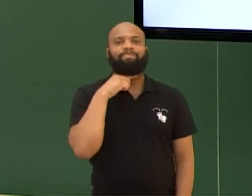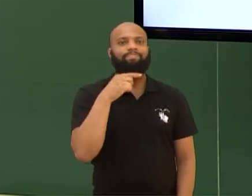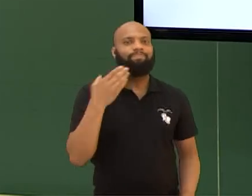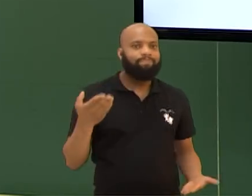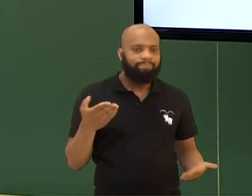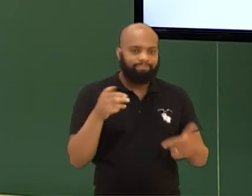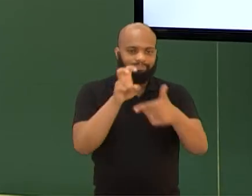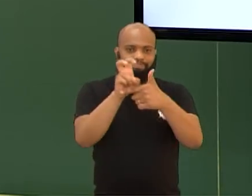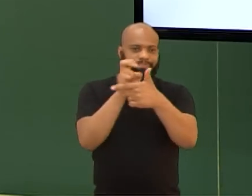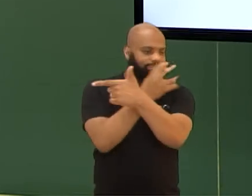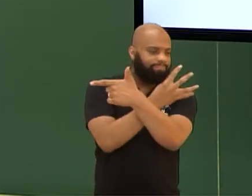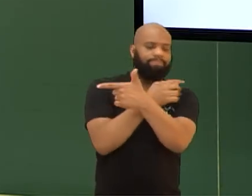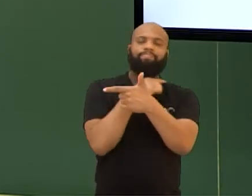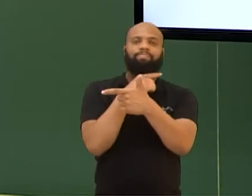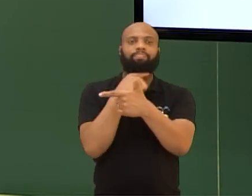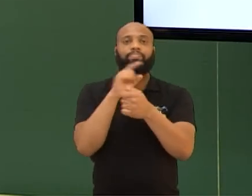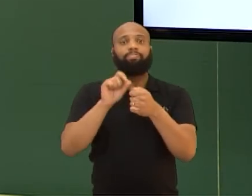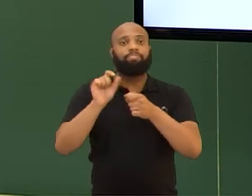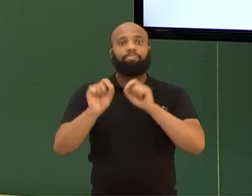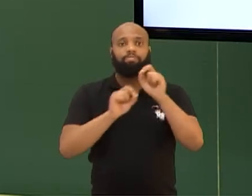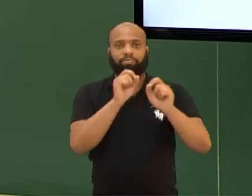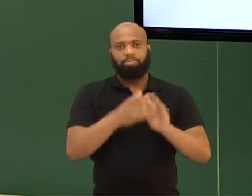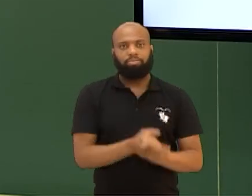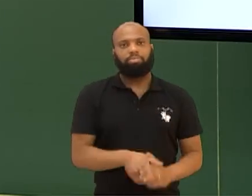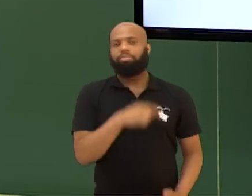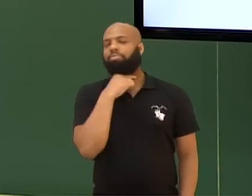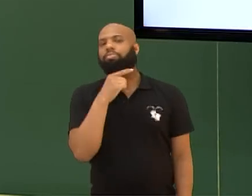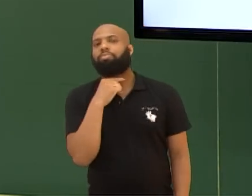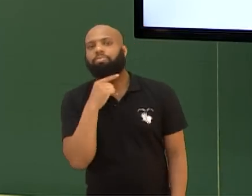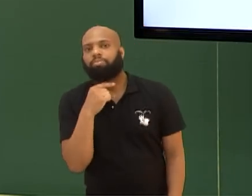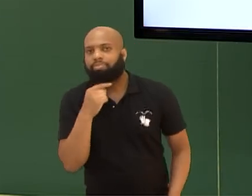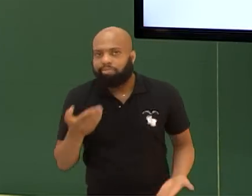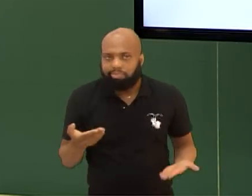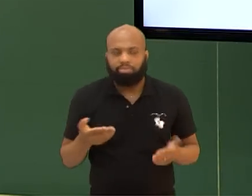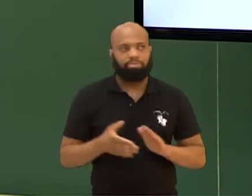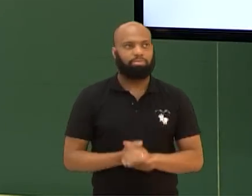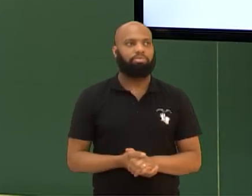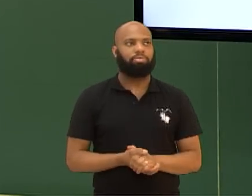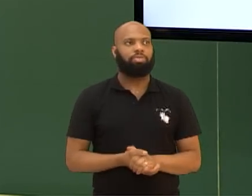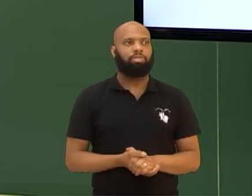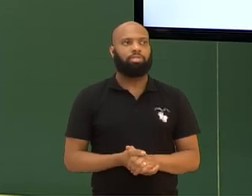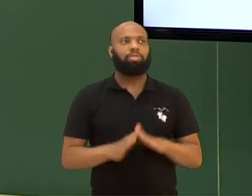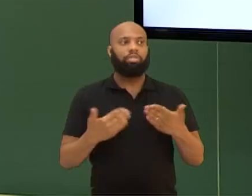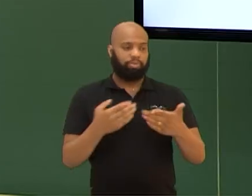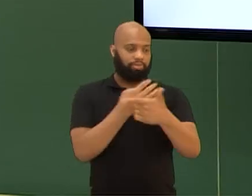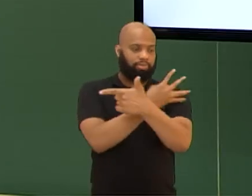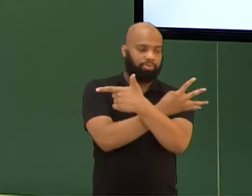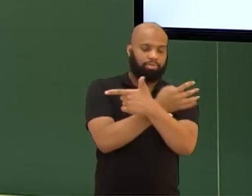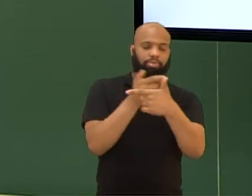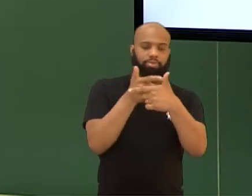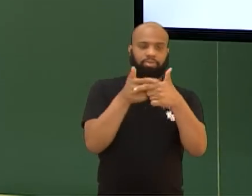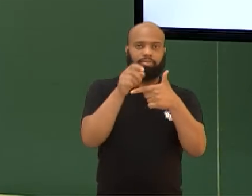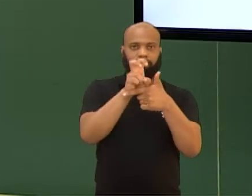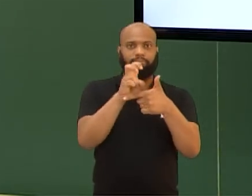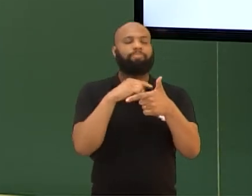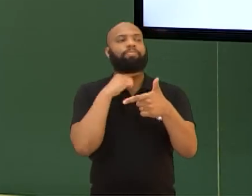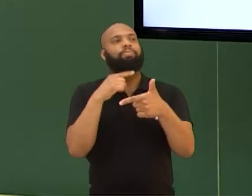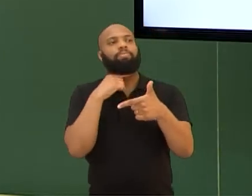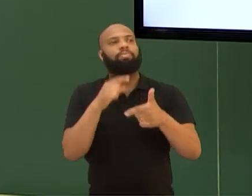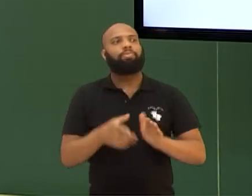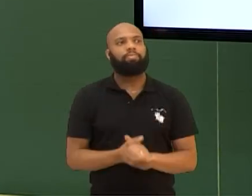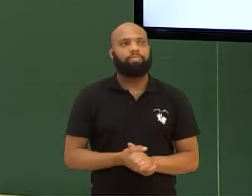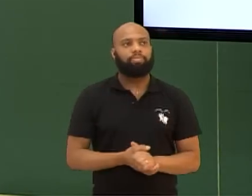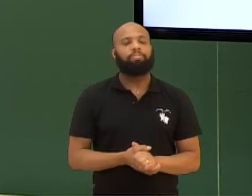dezena inteira. Então, eu vou ter que... Não cabe, não dá. Então, 4 dezenas dividido por 5 não dá para